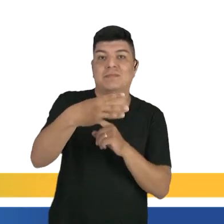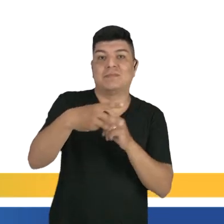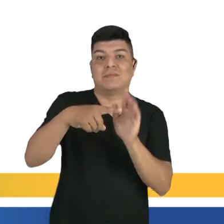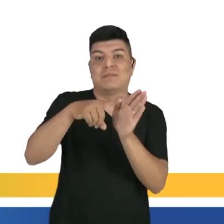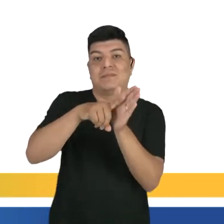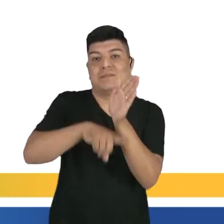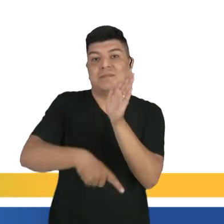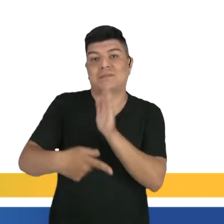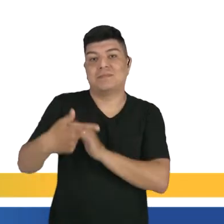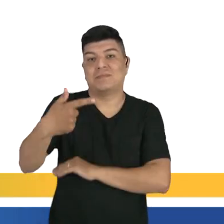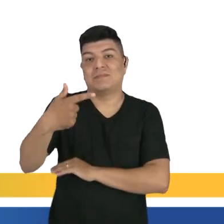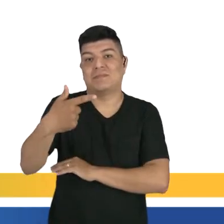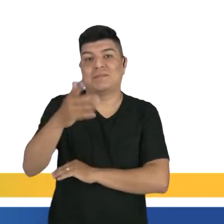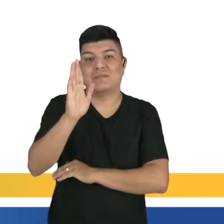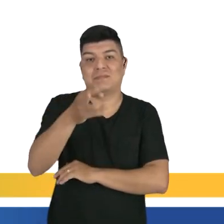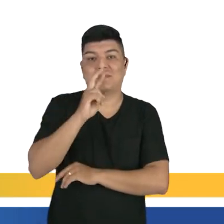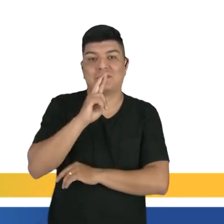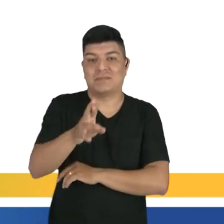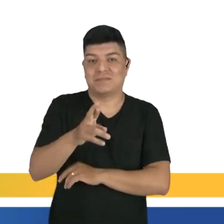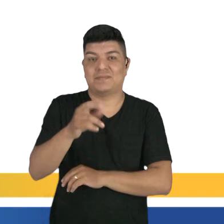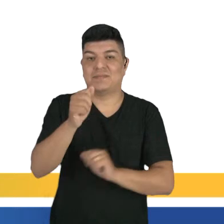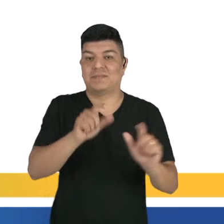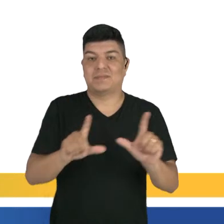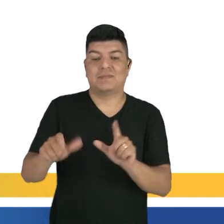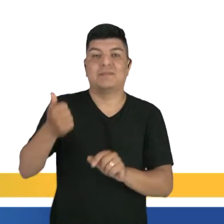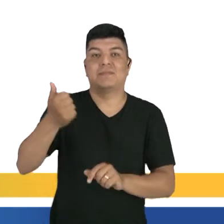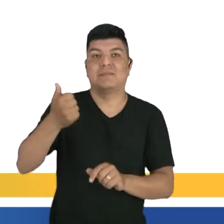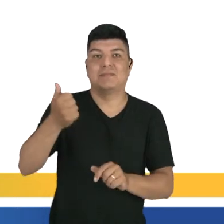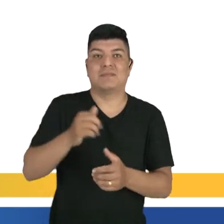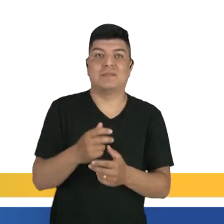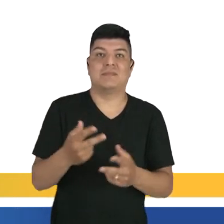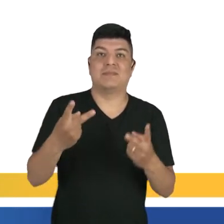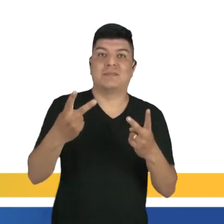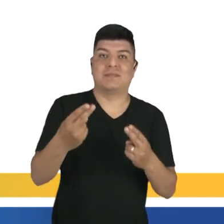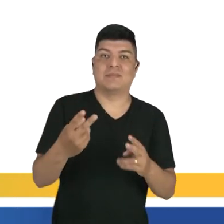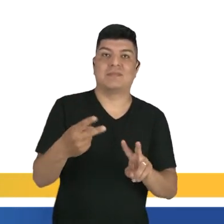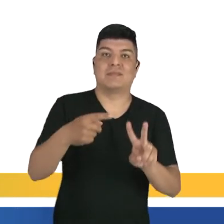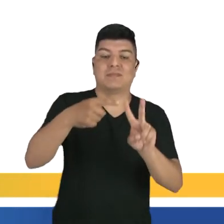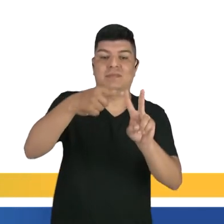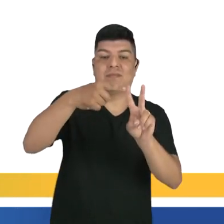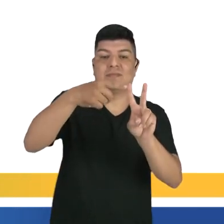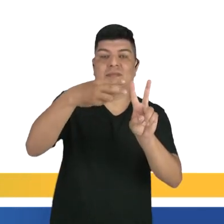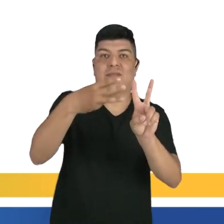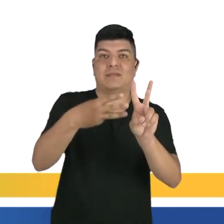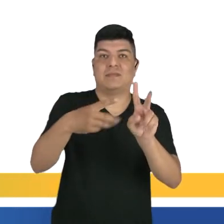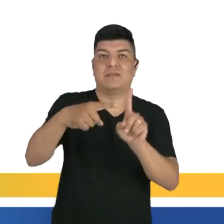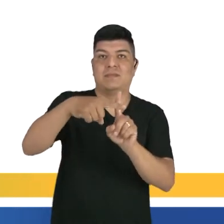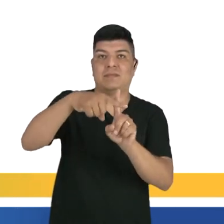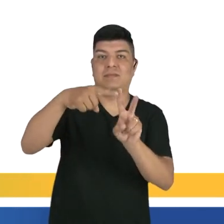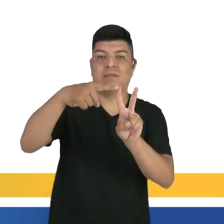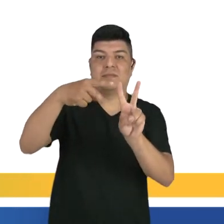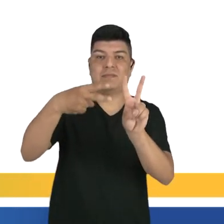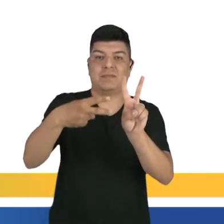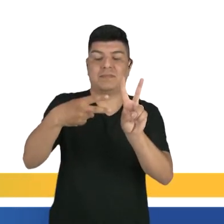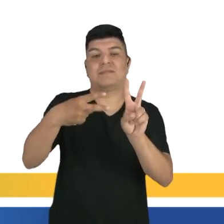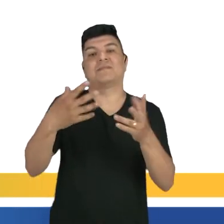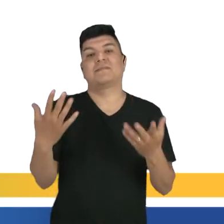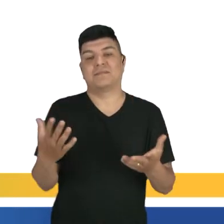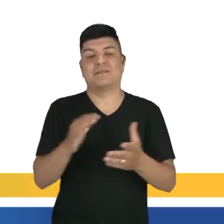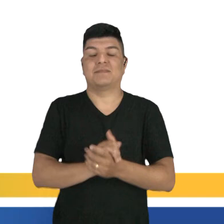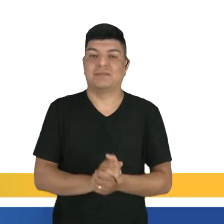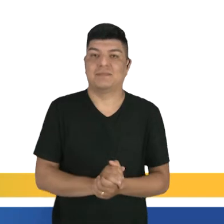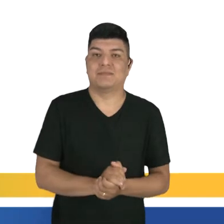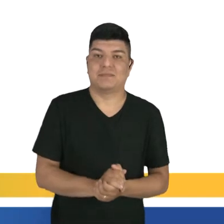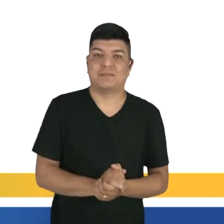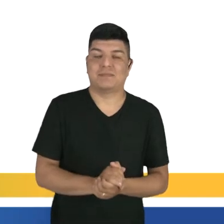menos 2. Já usei o resultado direto que eu tenho lá no primeiro slide. 3 menos 2 dá 1, né? Então seria somente raiz de 3 mais raiz de